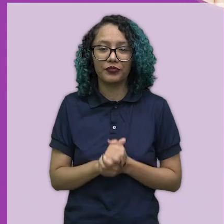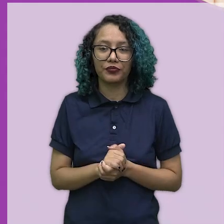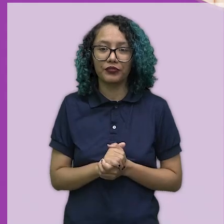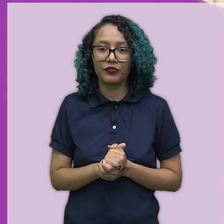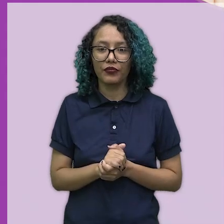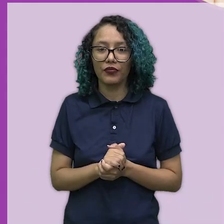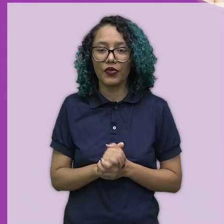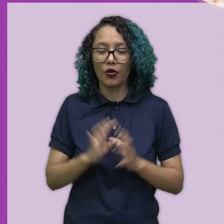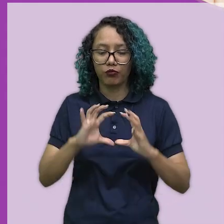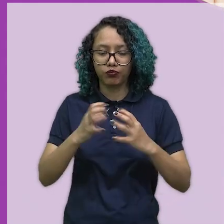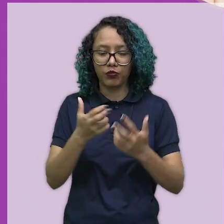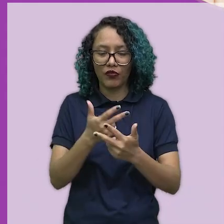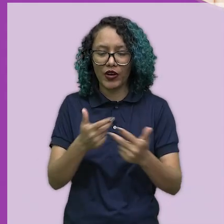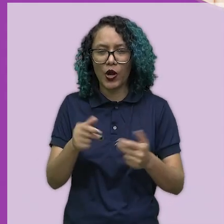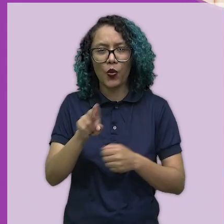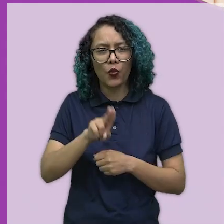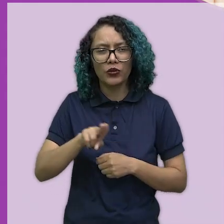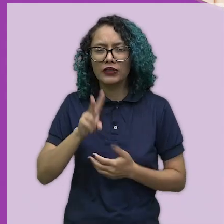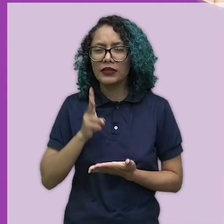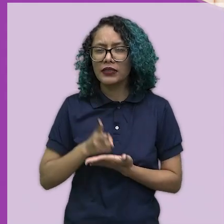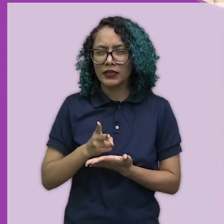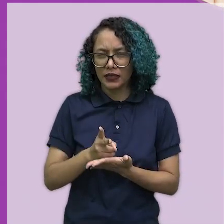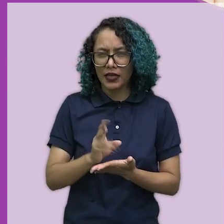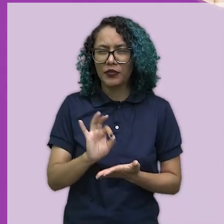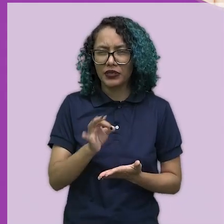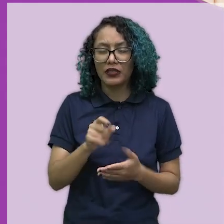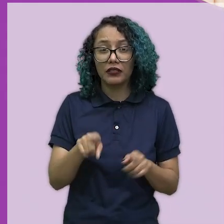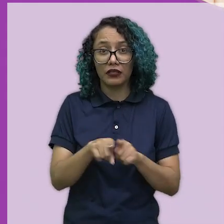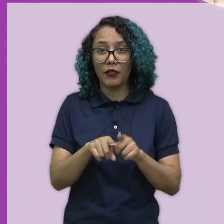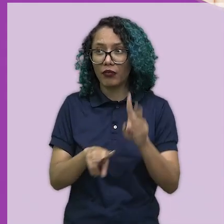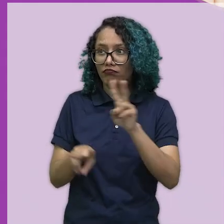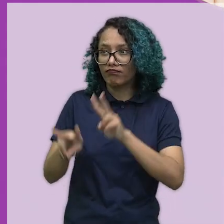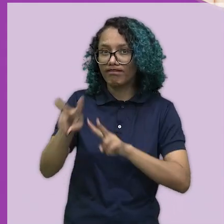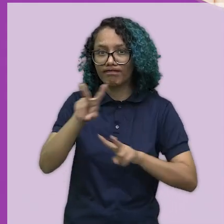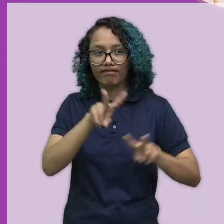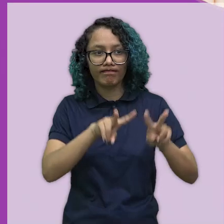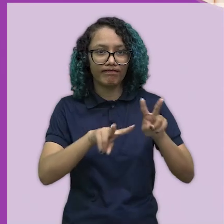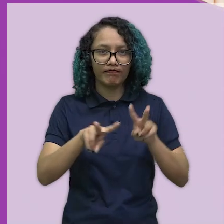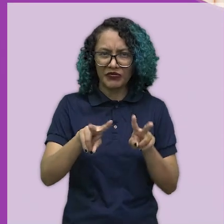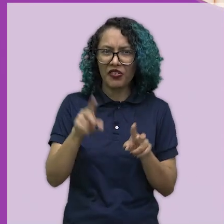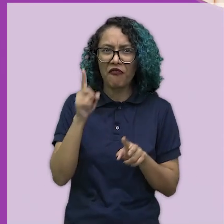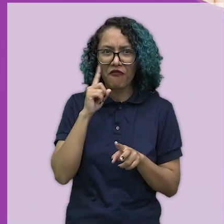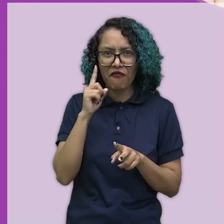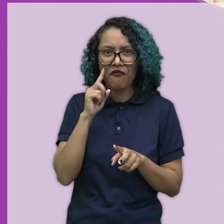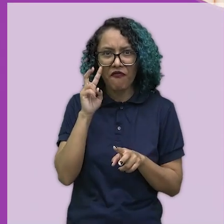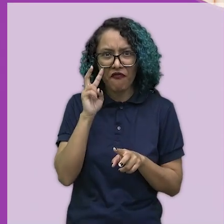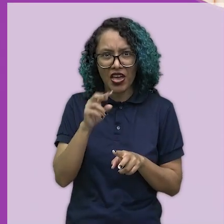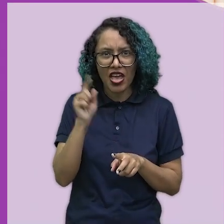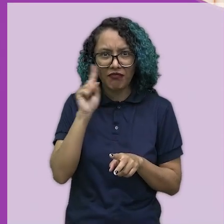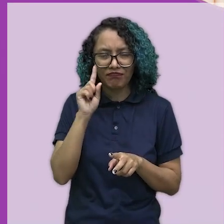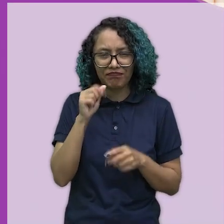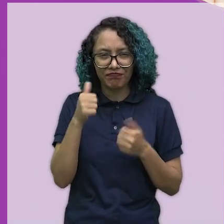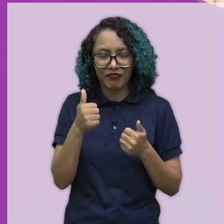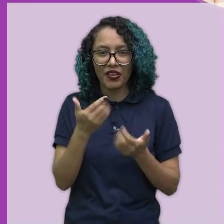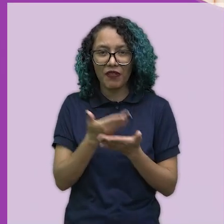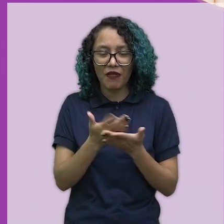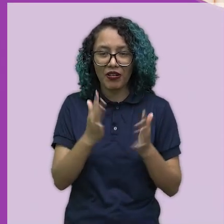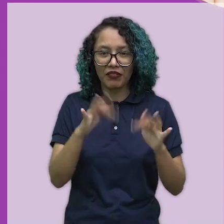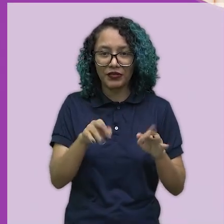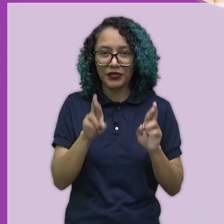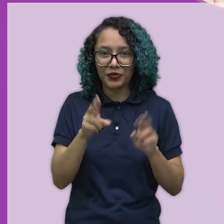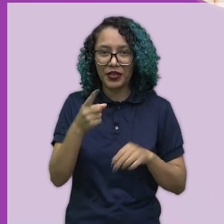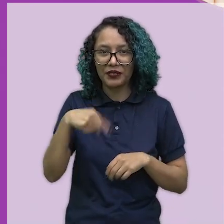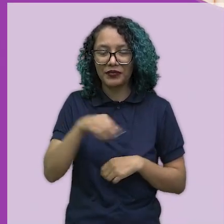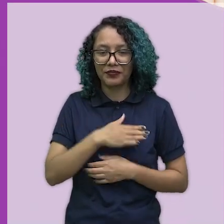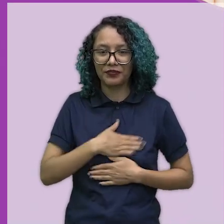corpos redondos a gente utiliza muito ele, né? E a gente visualiza muito no nosso cotidiano. Essa é a nossa aula, eu espero que